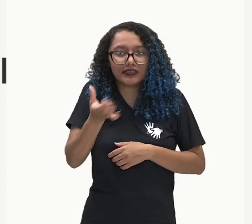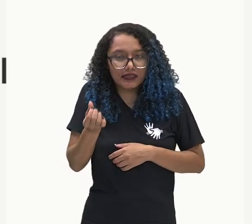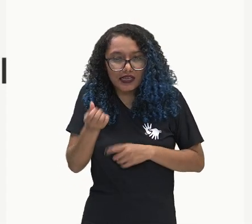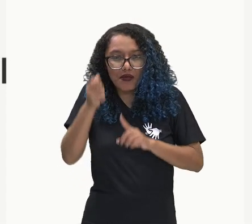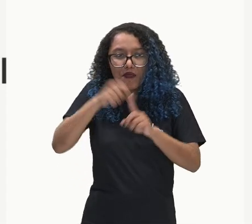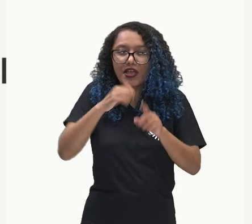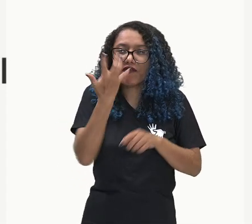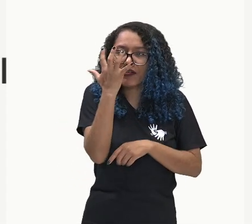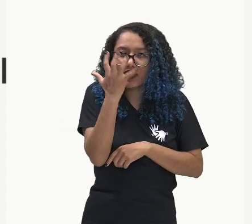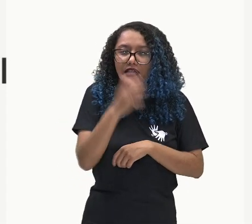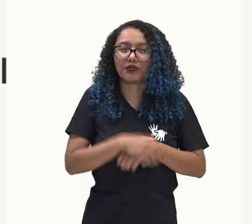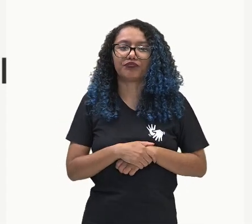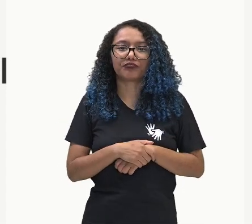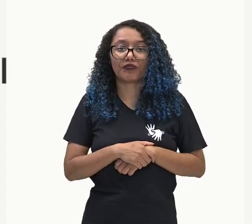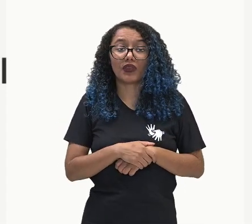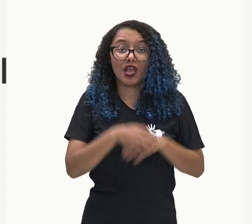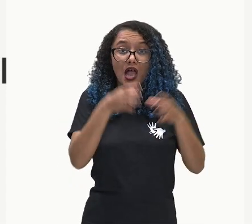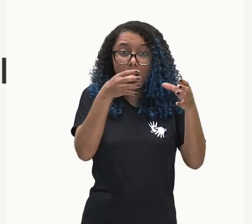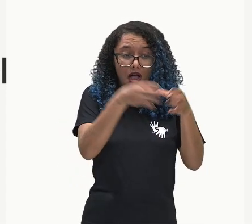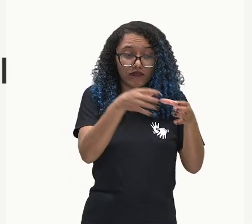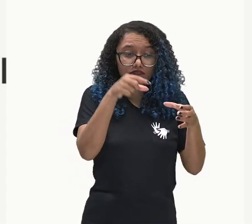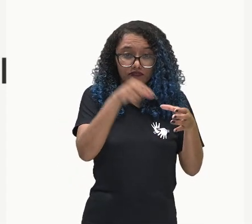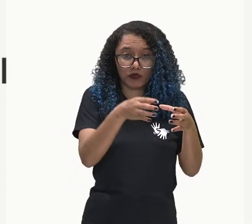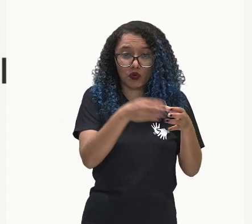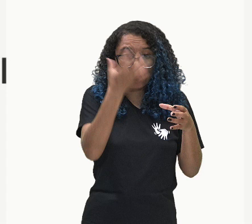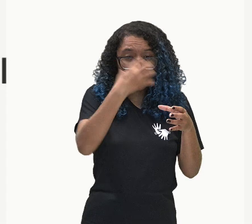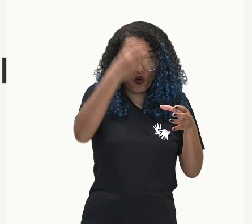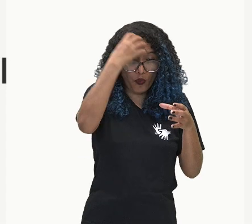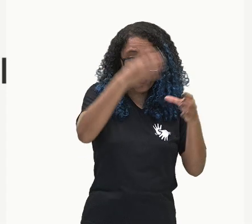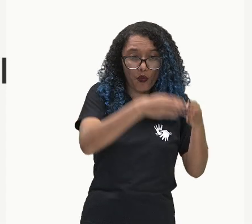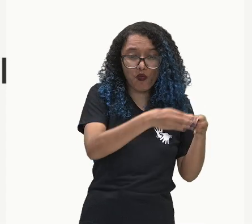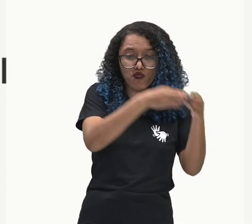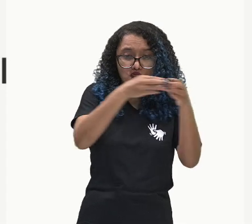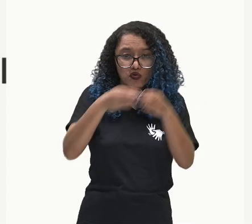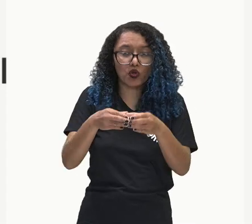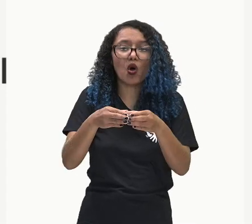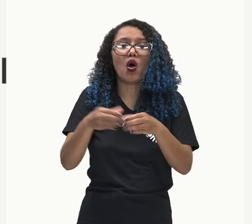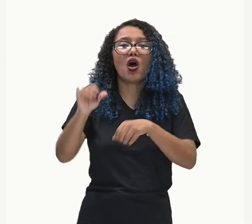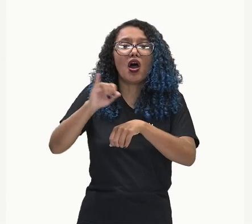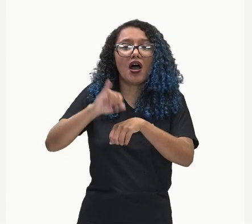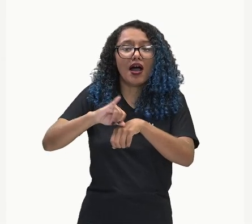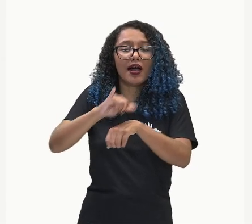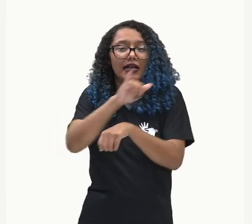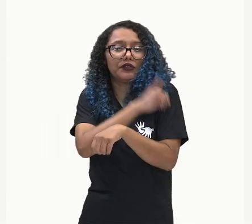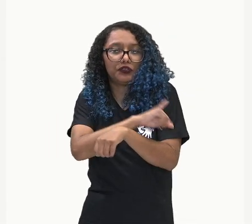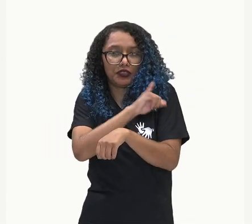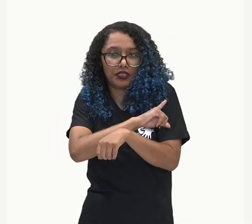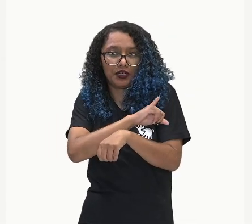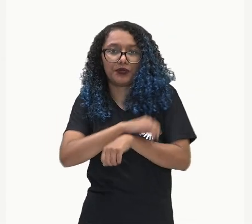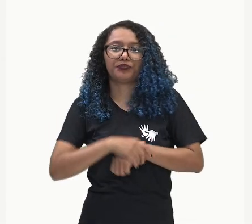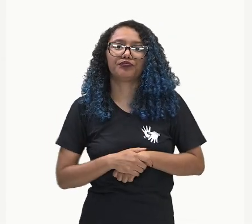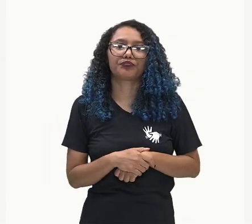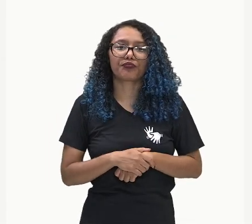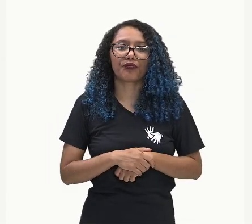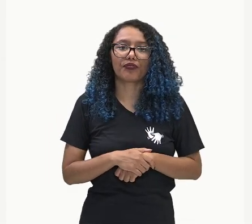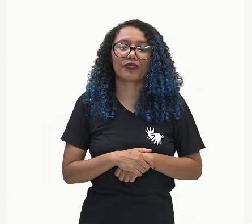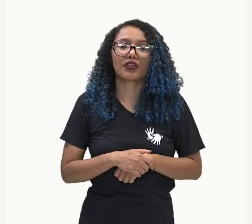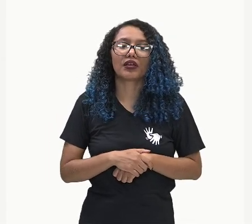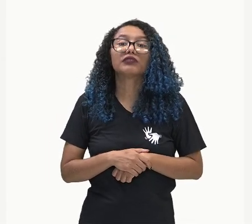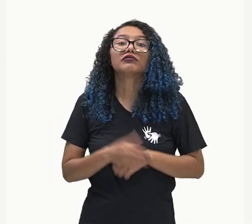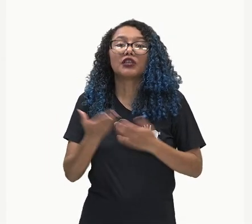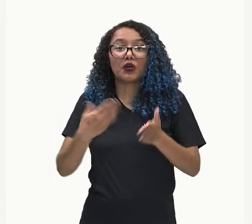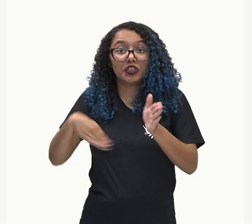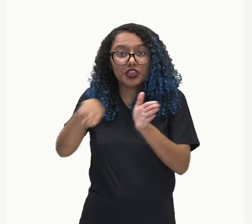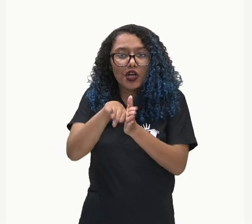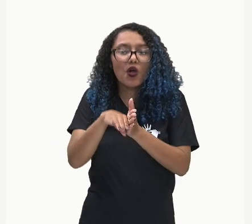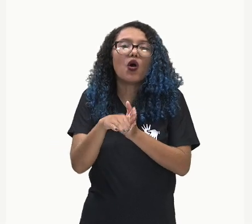partiu para o Rio de Janeiro, que seria declarada a capital do Império naquele momento. Vamos adiante. A chegada no Rio de Janeiro ocorreu